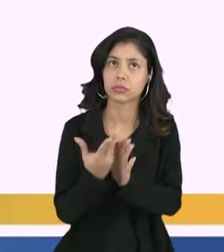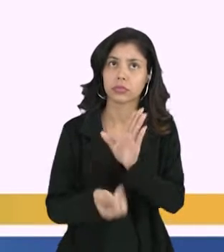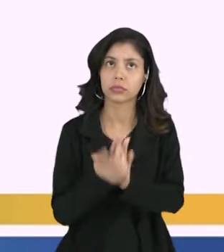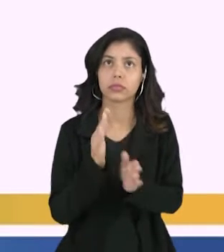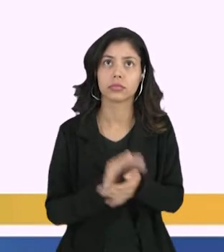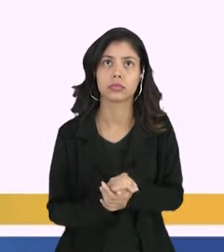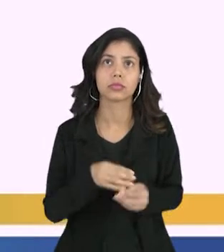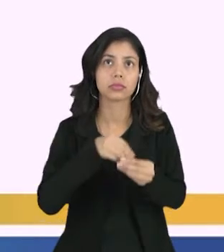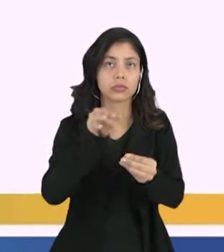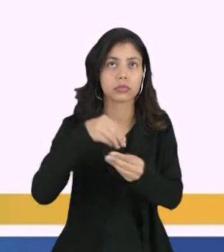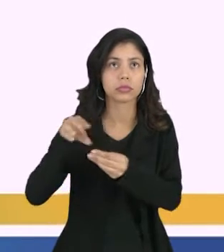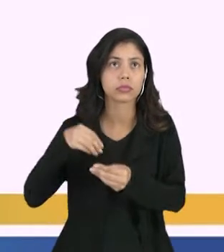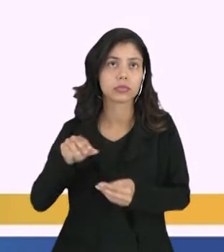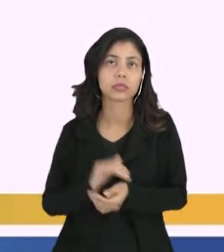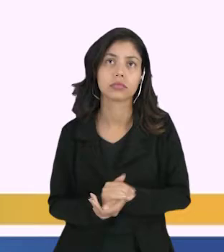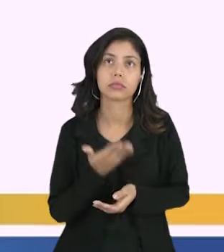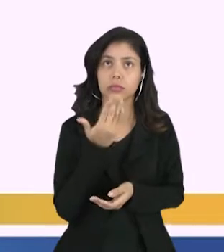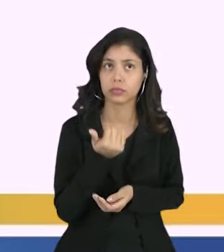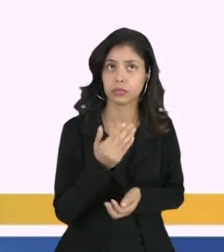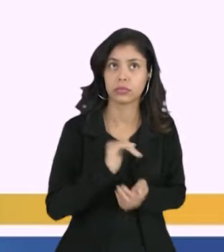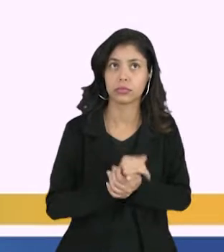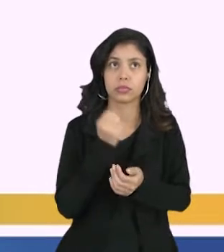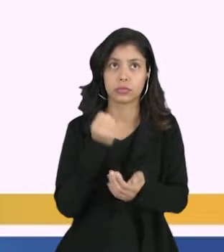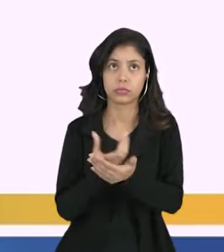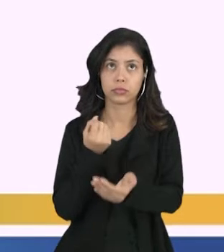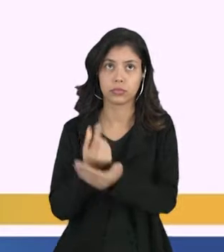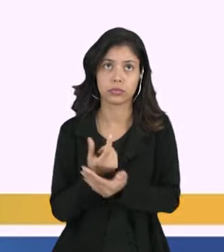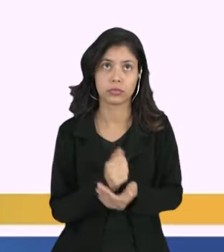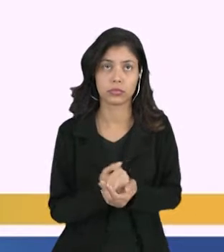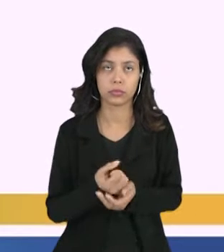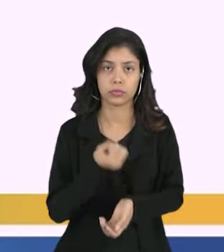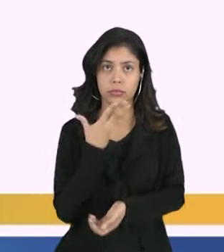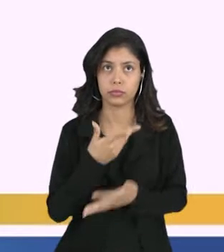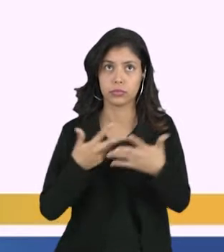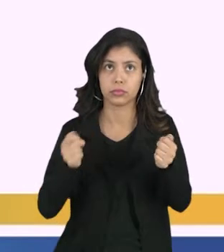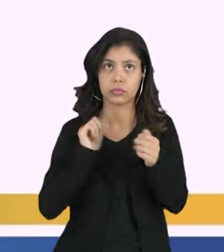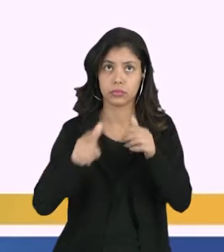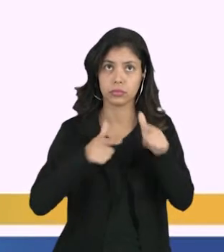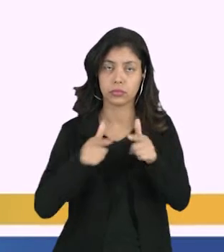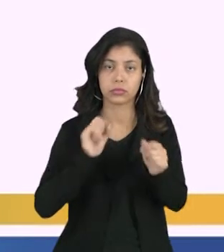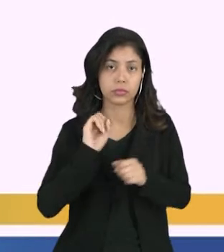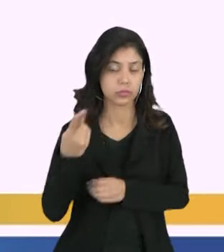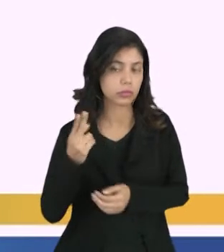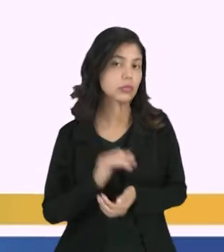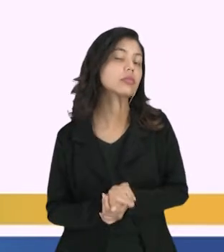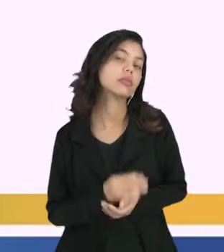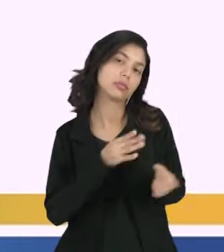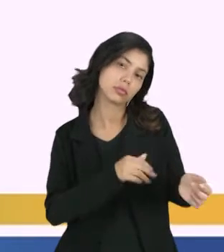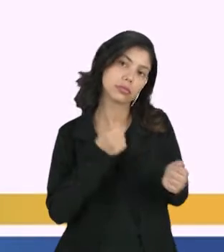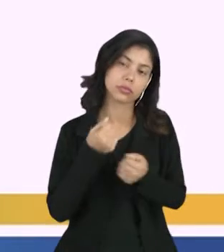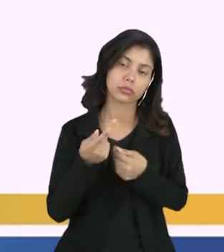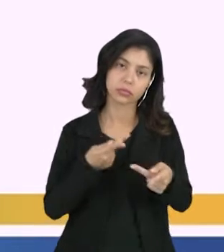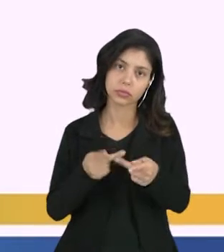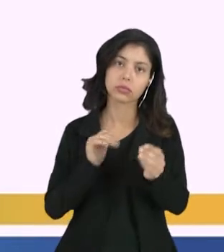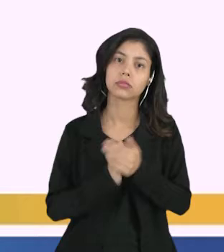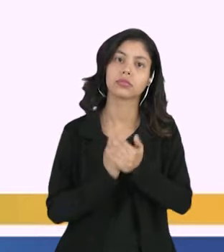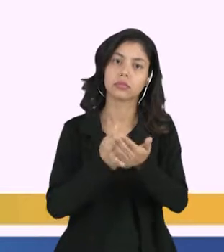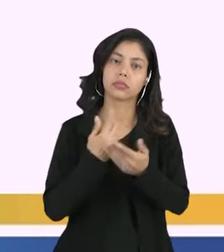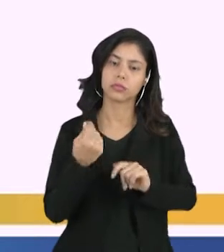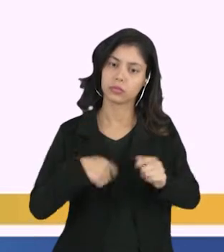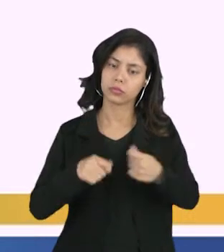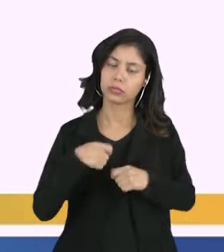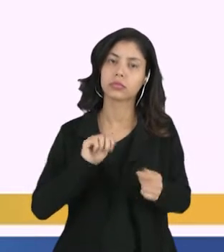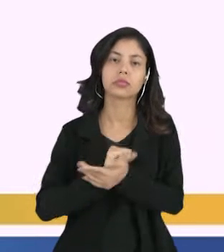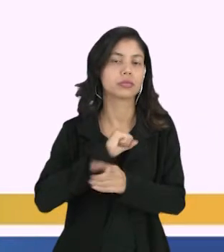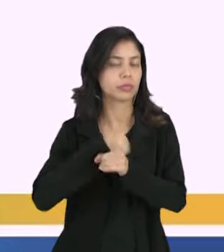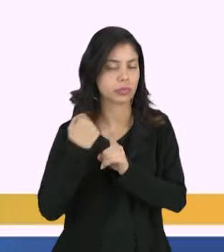diretamente da produção, da distribuição e do consumo dos bens e serviços, Ou seja, participam da vida